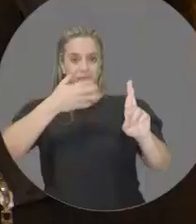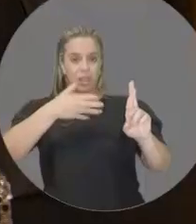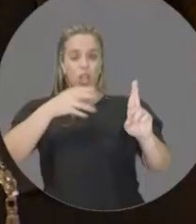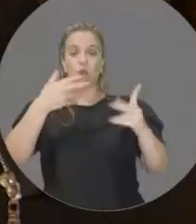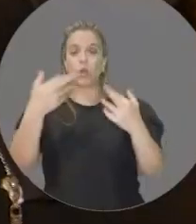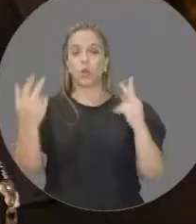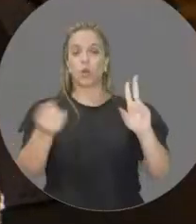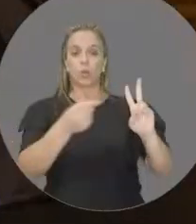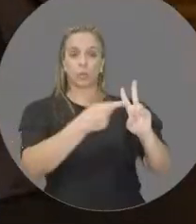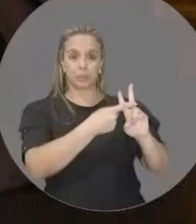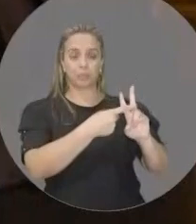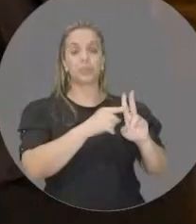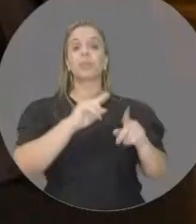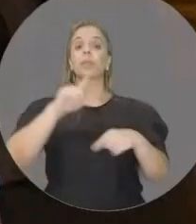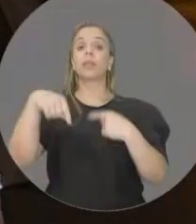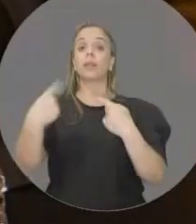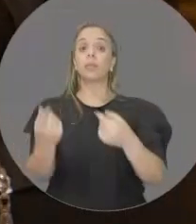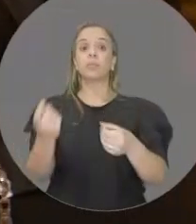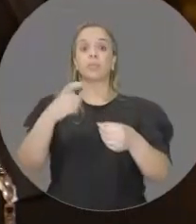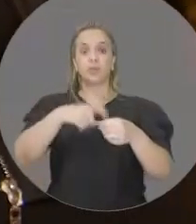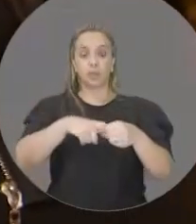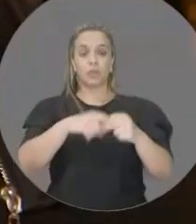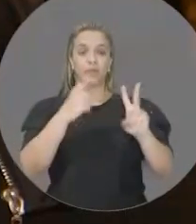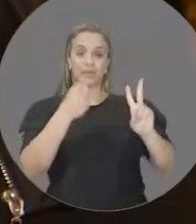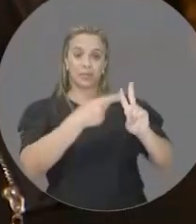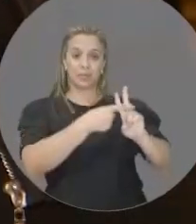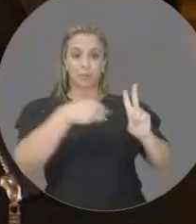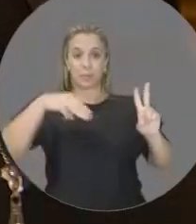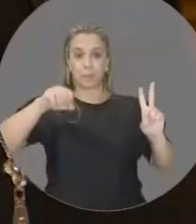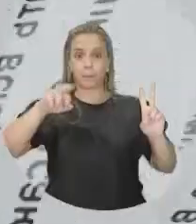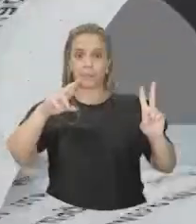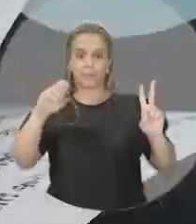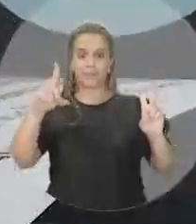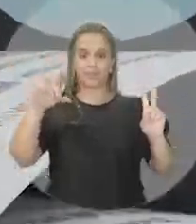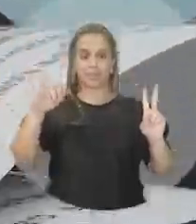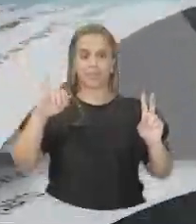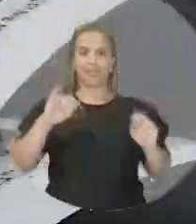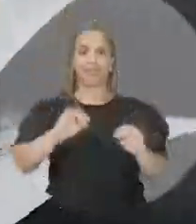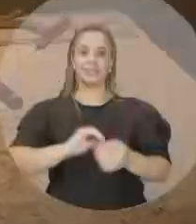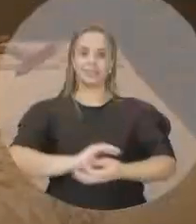Walker. E no próximo bloco, a gente volta com Marli Walker.